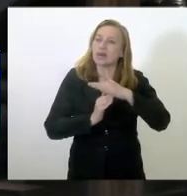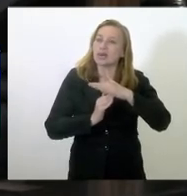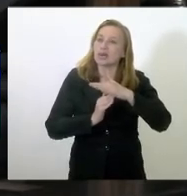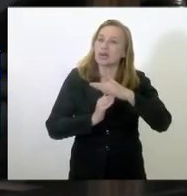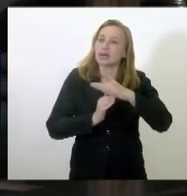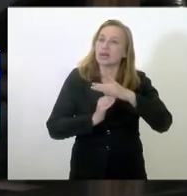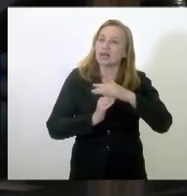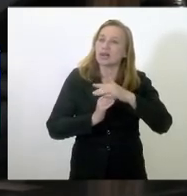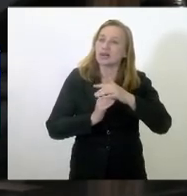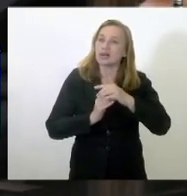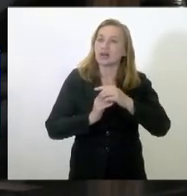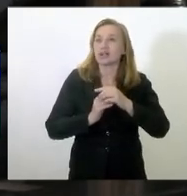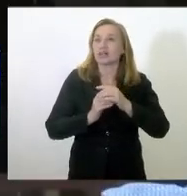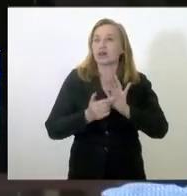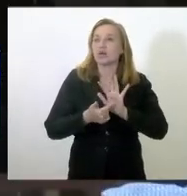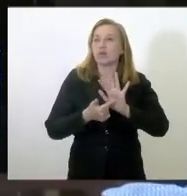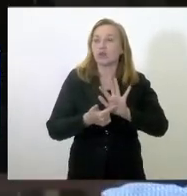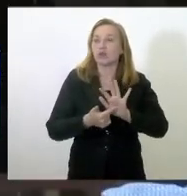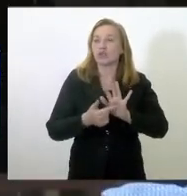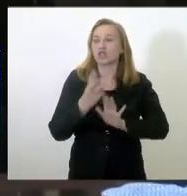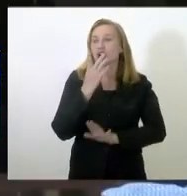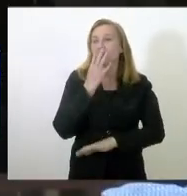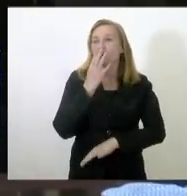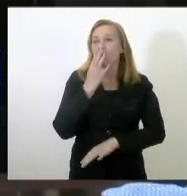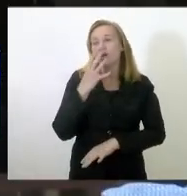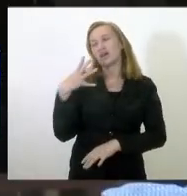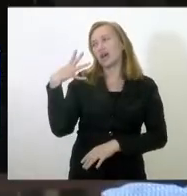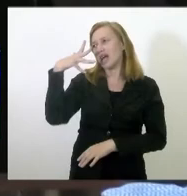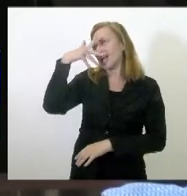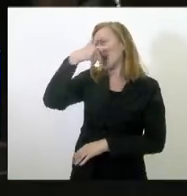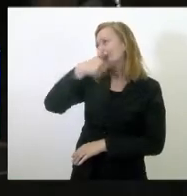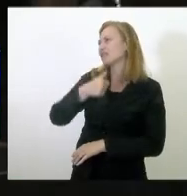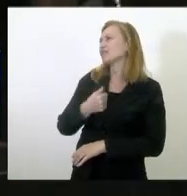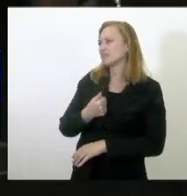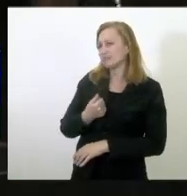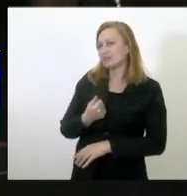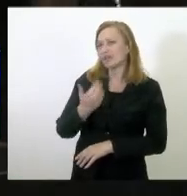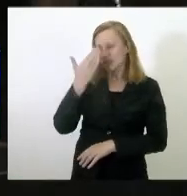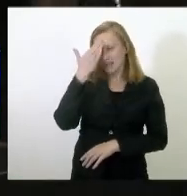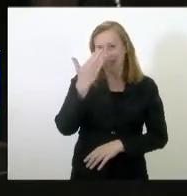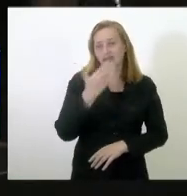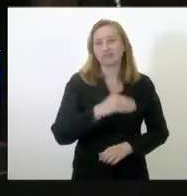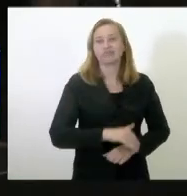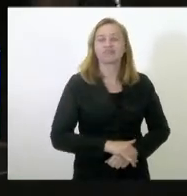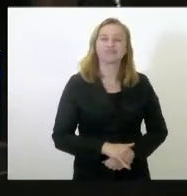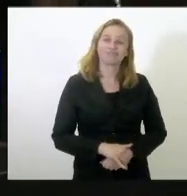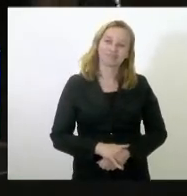E é uma lição para todos nós de beleza e de candura. Muito obrigado.